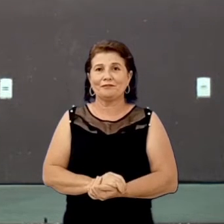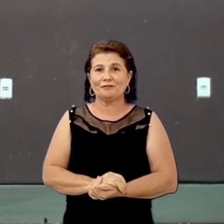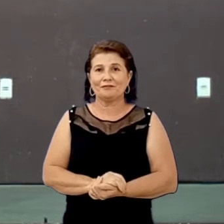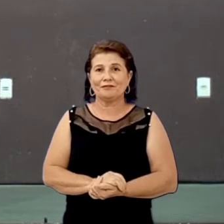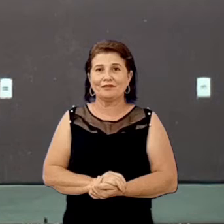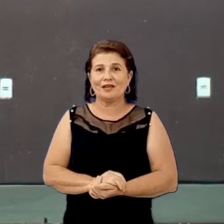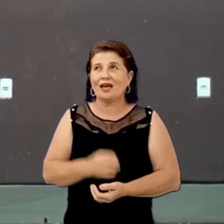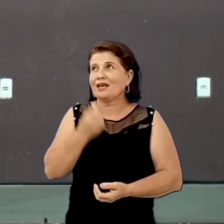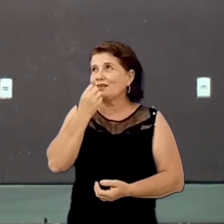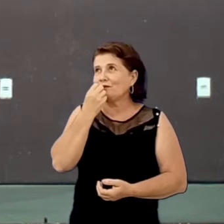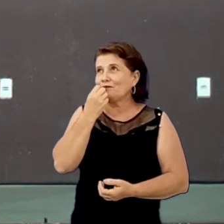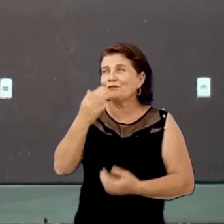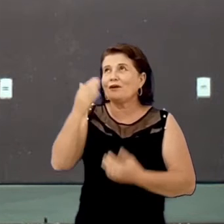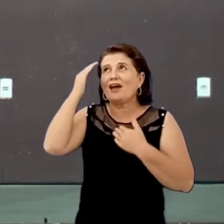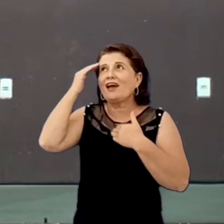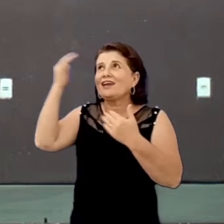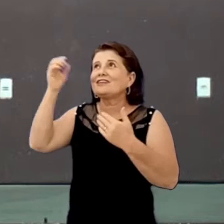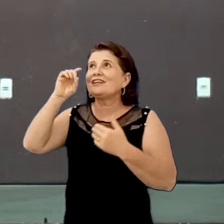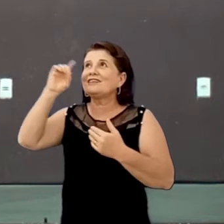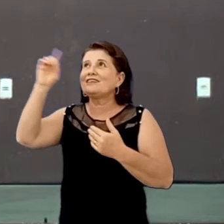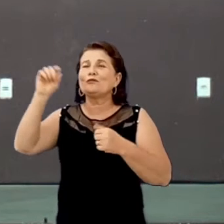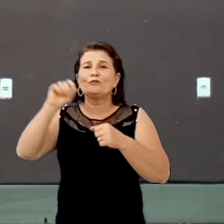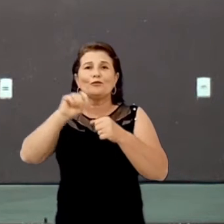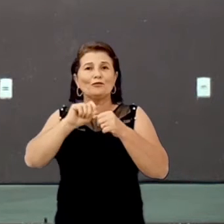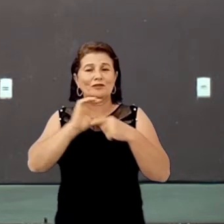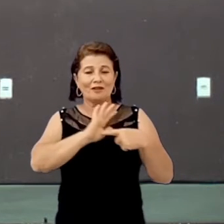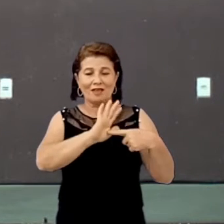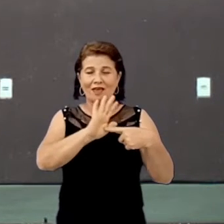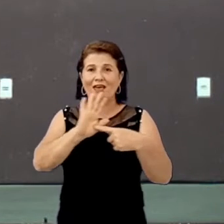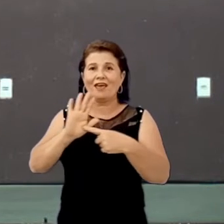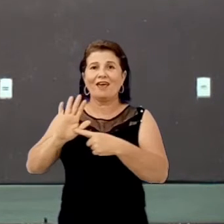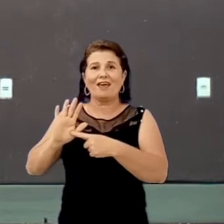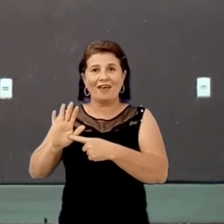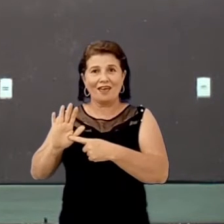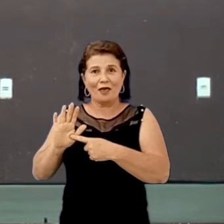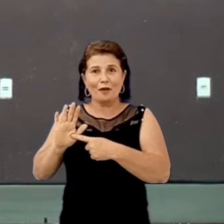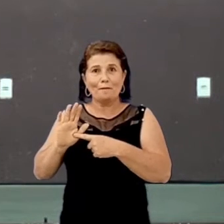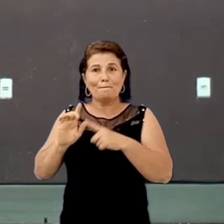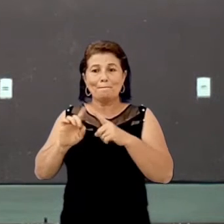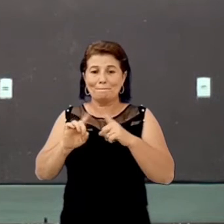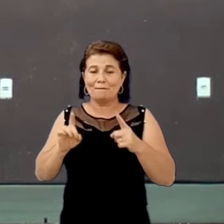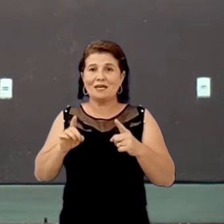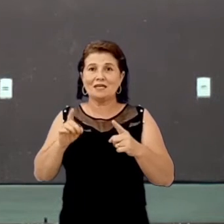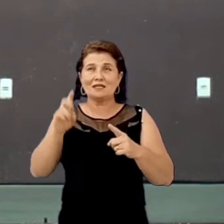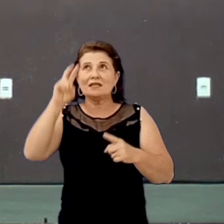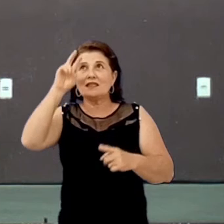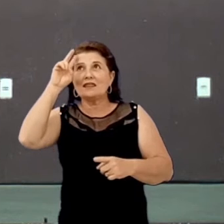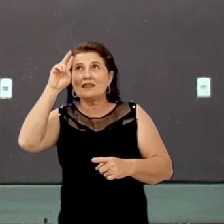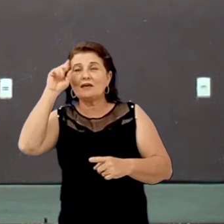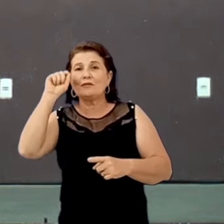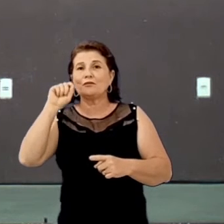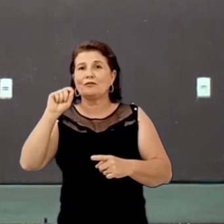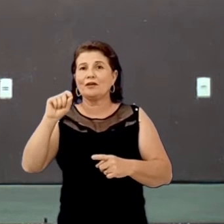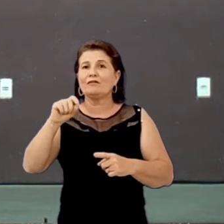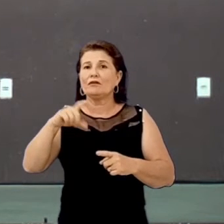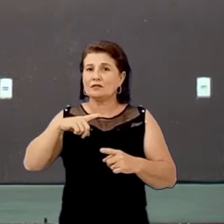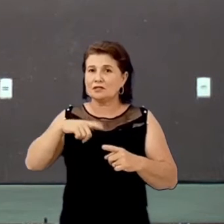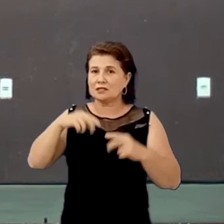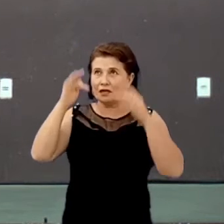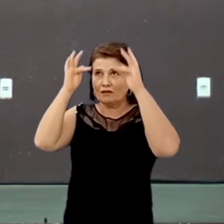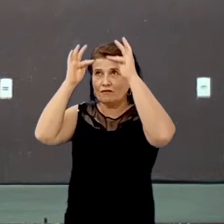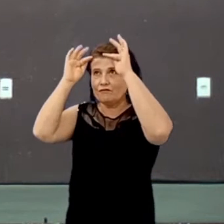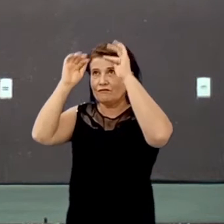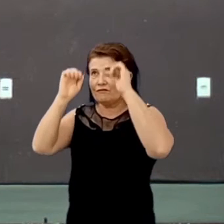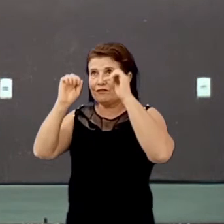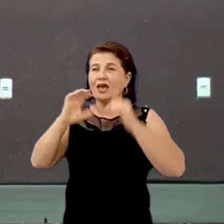que coisa boa, eu agradeço a Deus por tudo que vocês têm apresentado. Mas lembre-se de uma coisa: vocês possuem fé, vocês possuem amor,